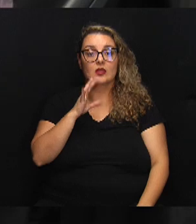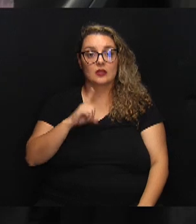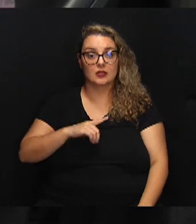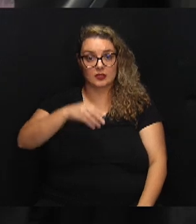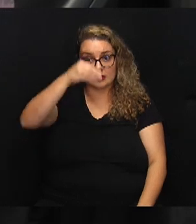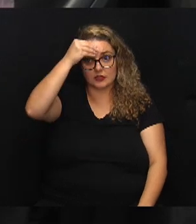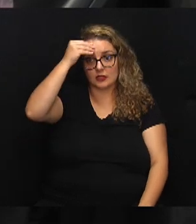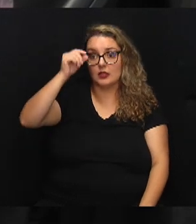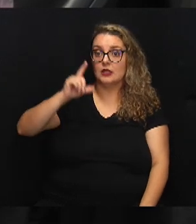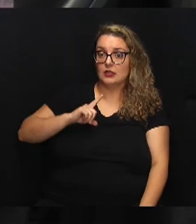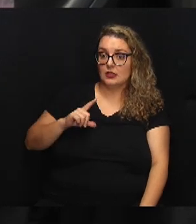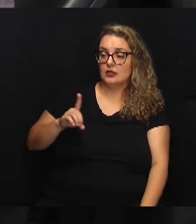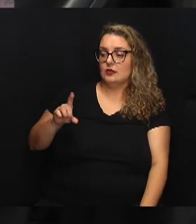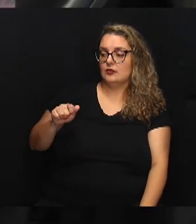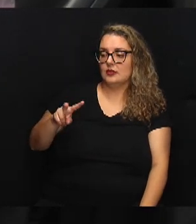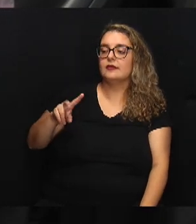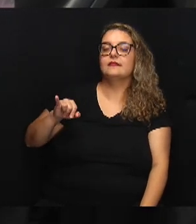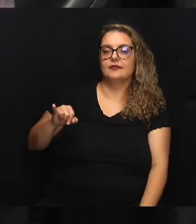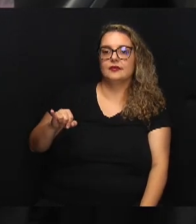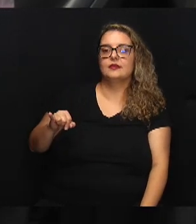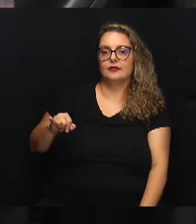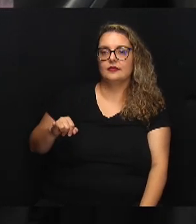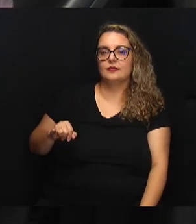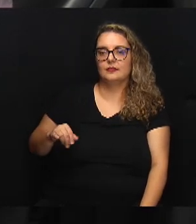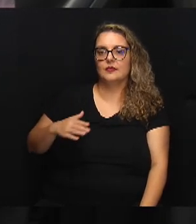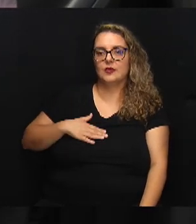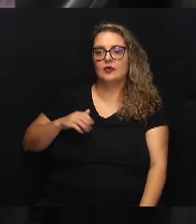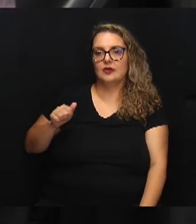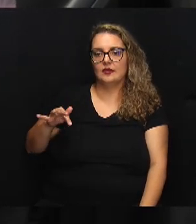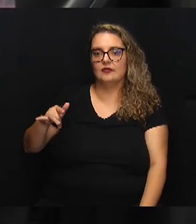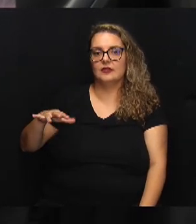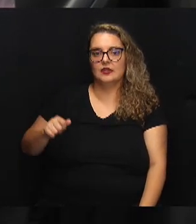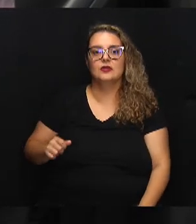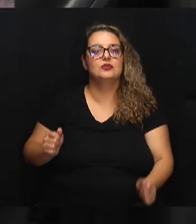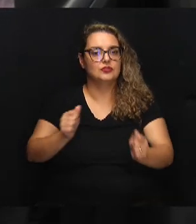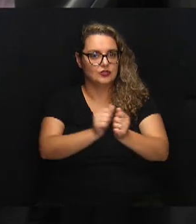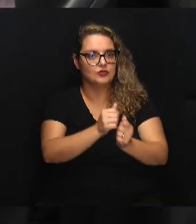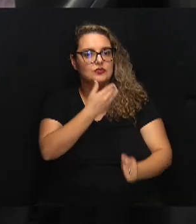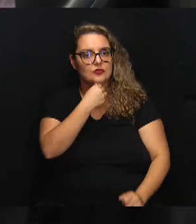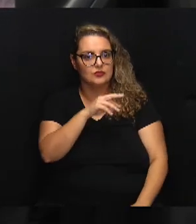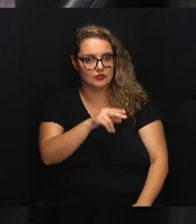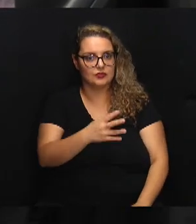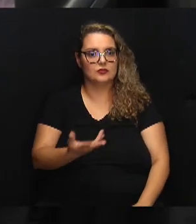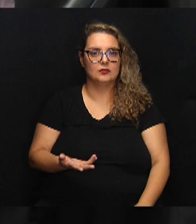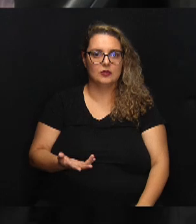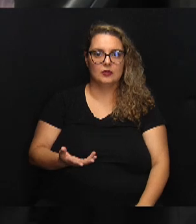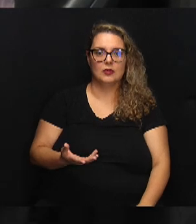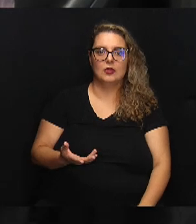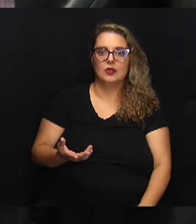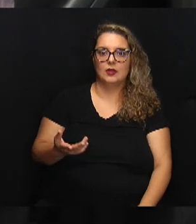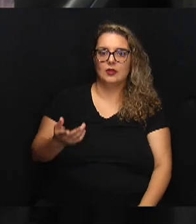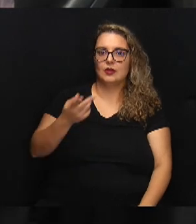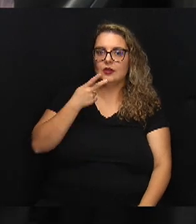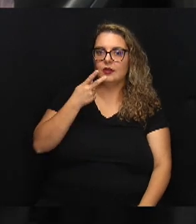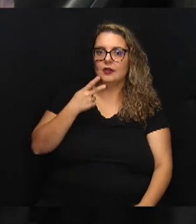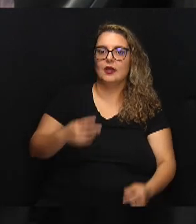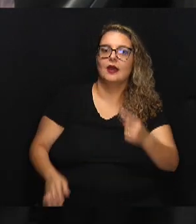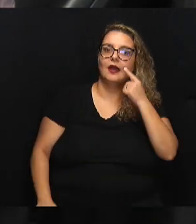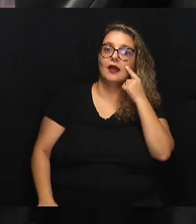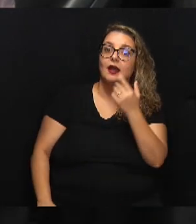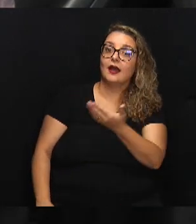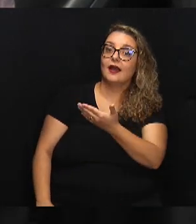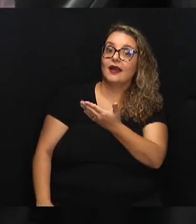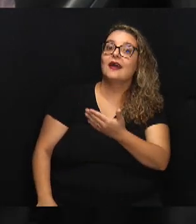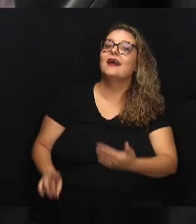sobrinhos? Tenho, o Davi. Davi. Davi, meu afilhado. Mora lá em Joinville Mora em também. Joinville com meu irmão. Uhum. Você disse agora há pouco. Ah, lá tem. Ah,